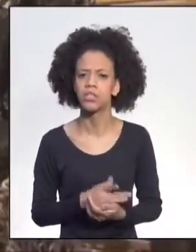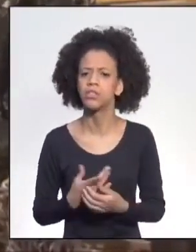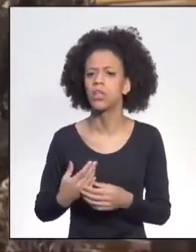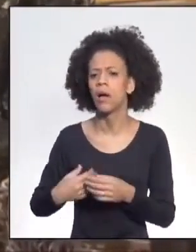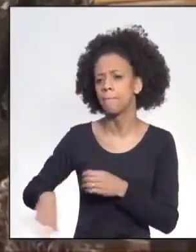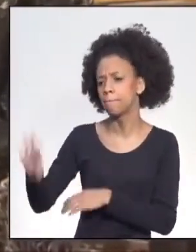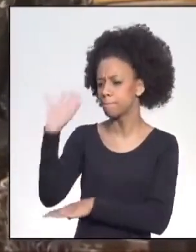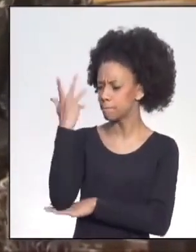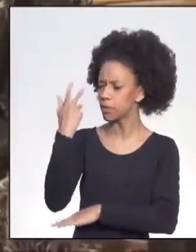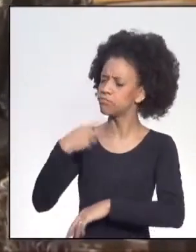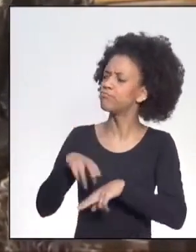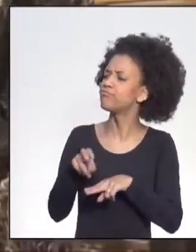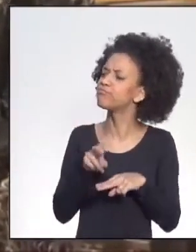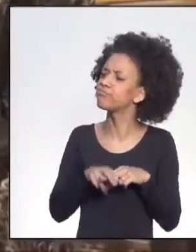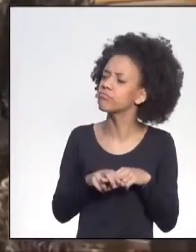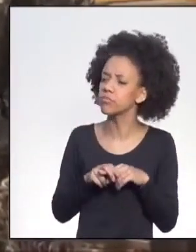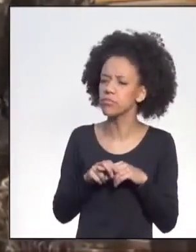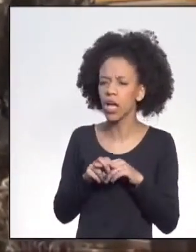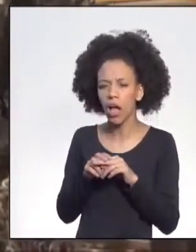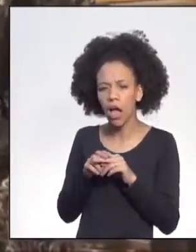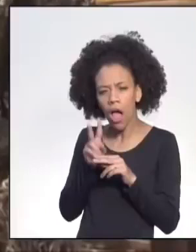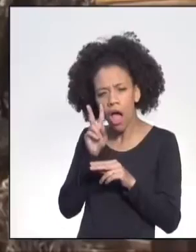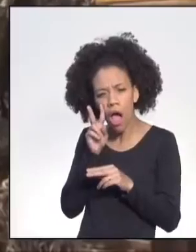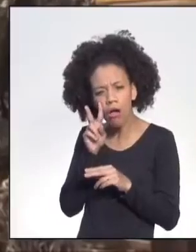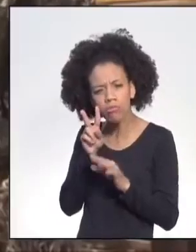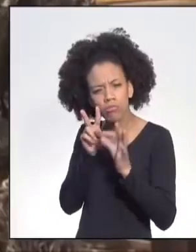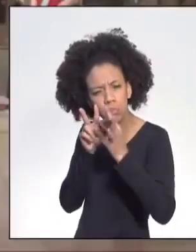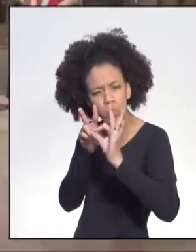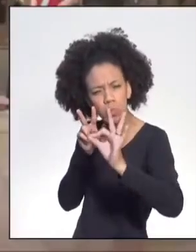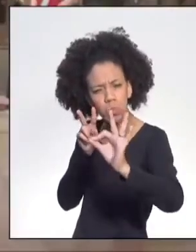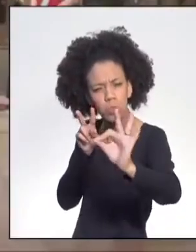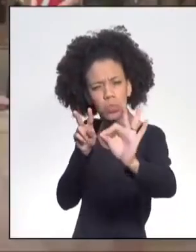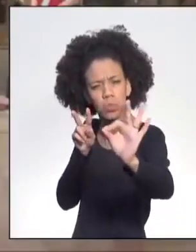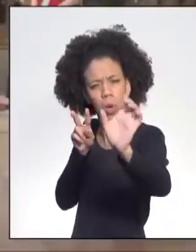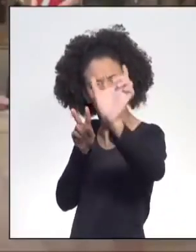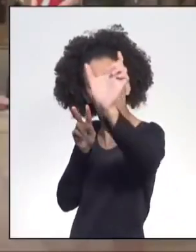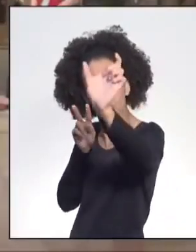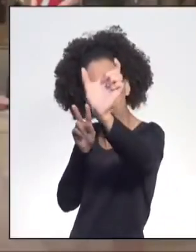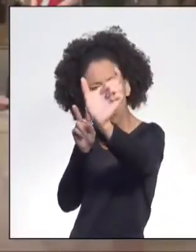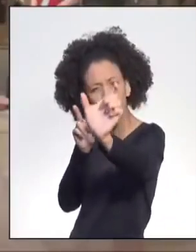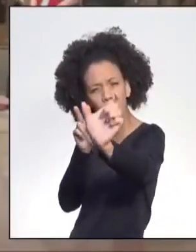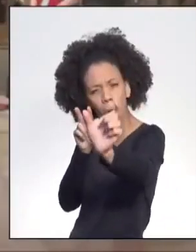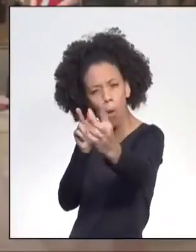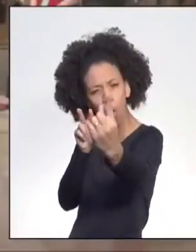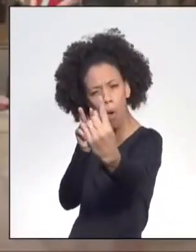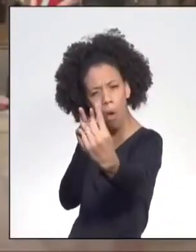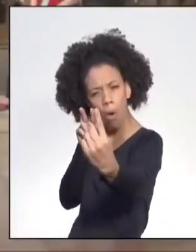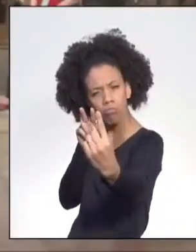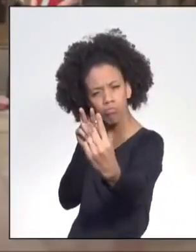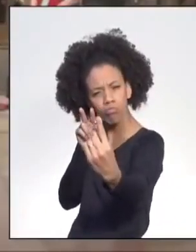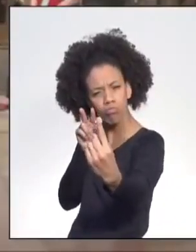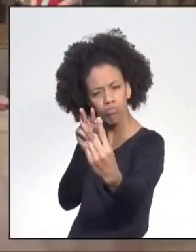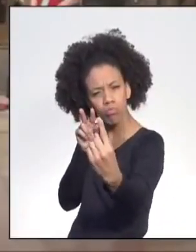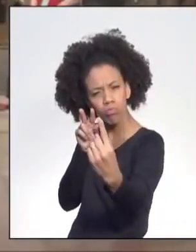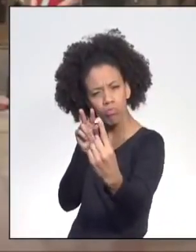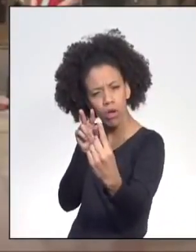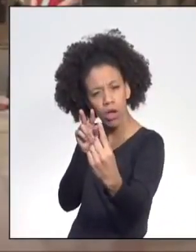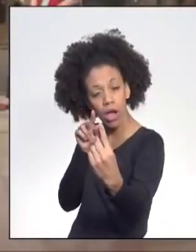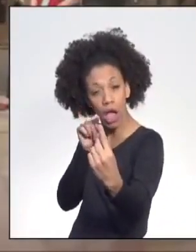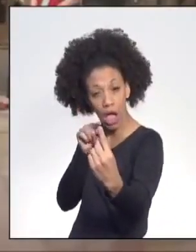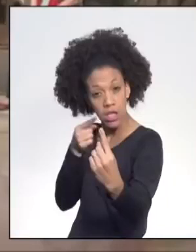continuou sentado et au loin, e ao longe il voit arriver un autre être. ele viu outro ser se aproximando. Ce dernier, Esse